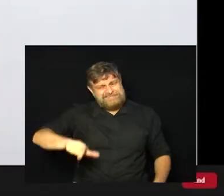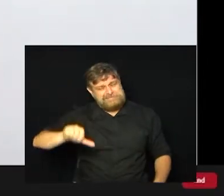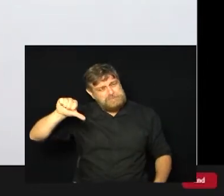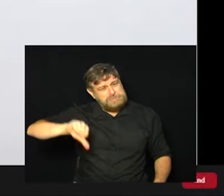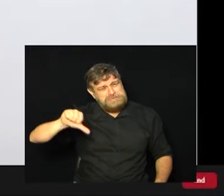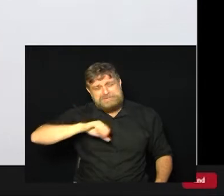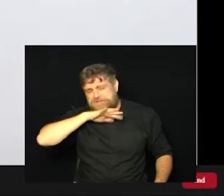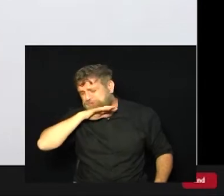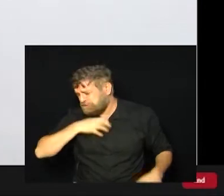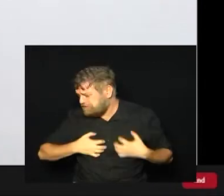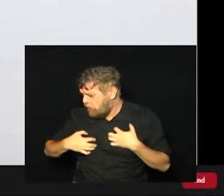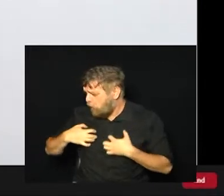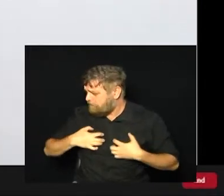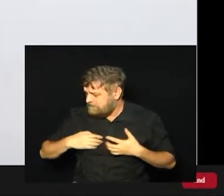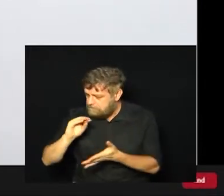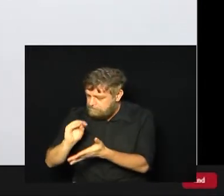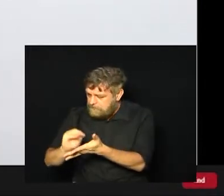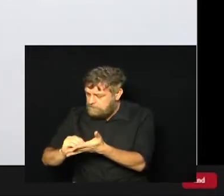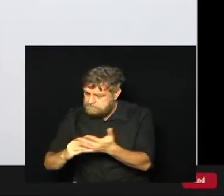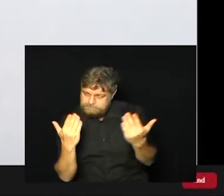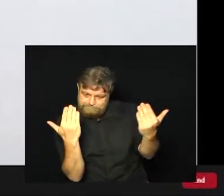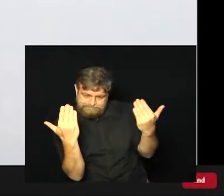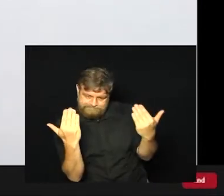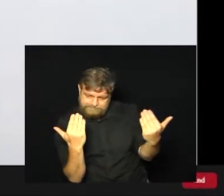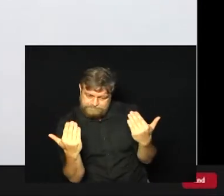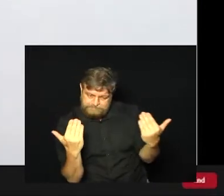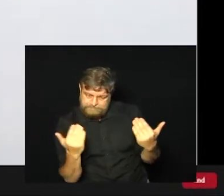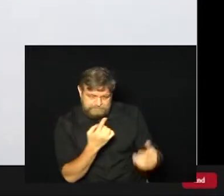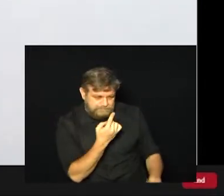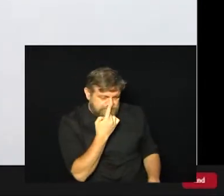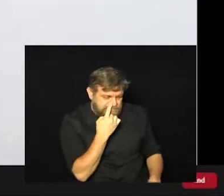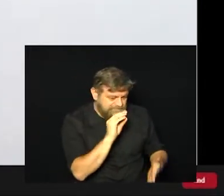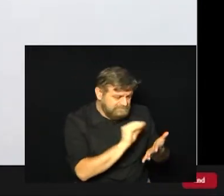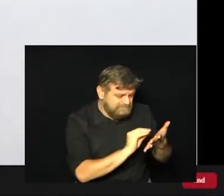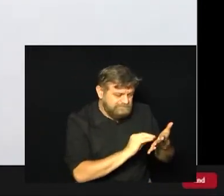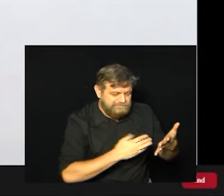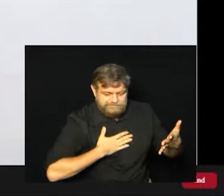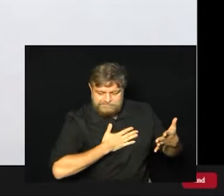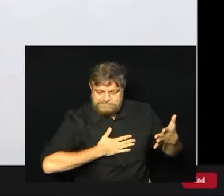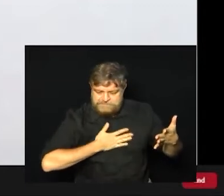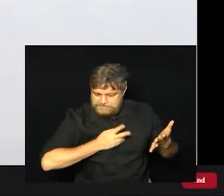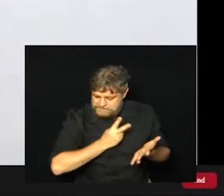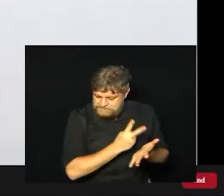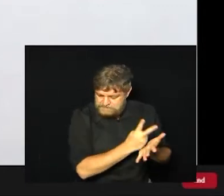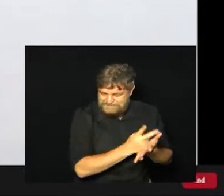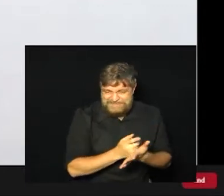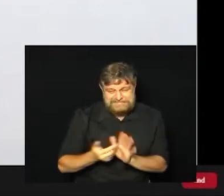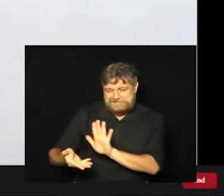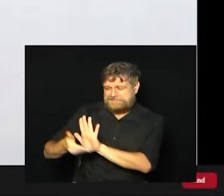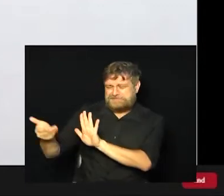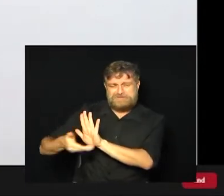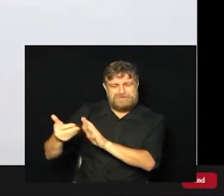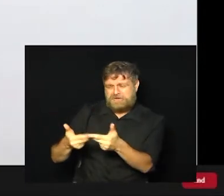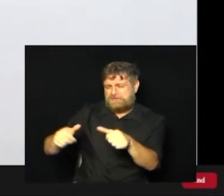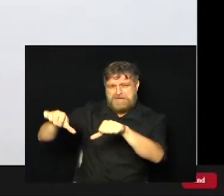muito incomodado. Então, coloque mais daquilo que te faz bem na tua agenda e, sempre que possível, tire o que não te faz